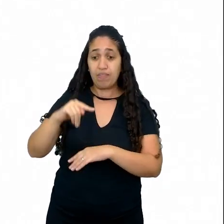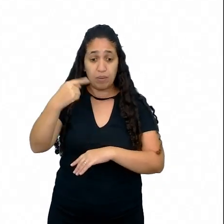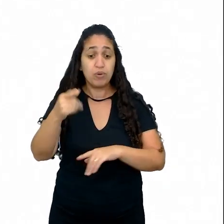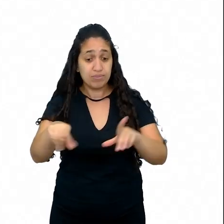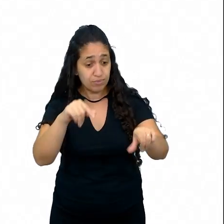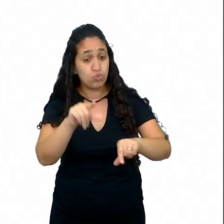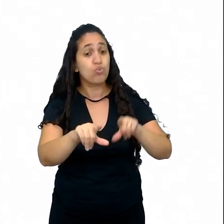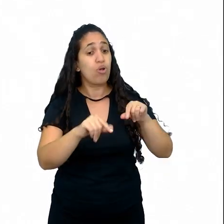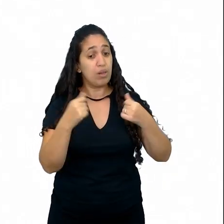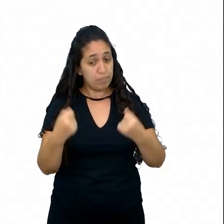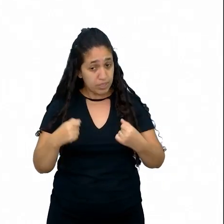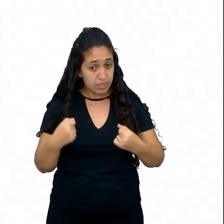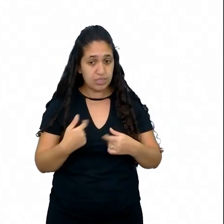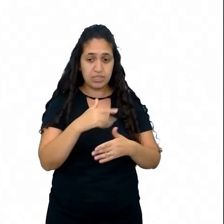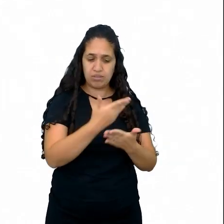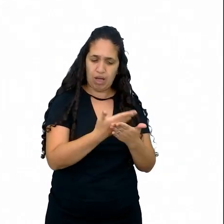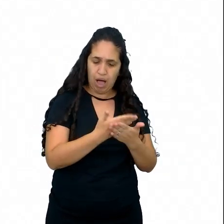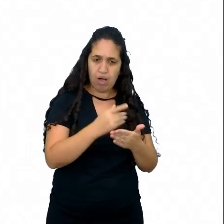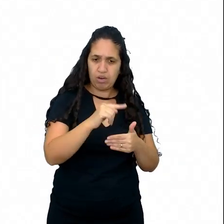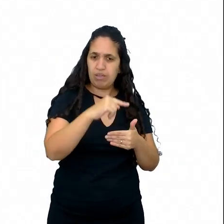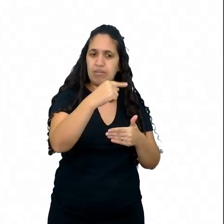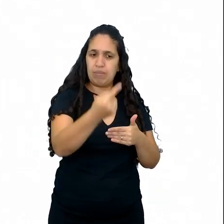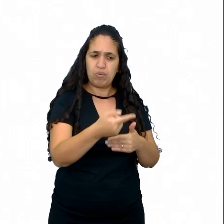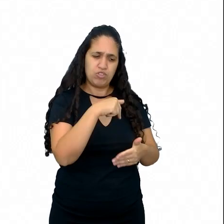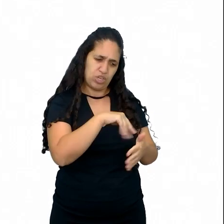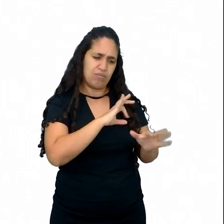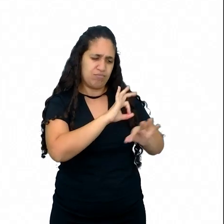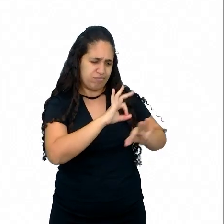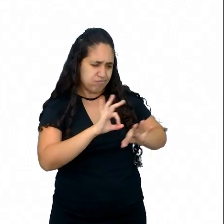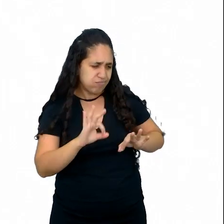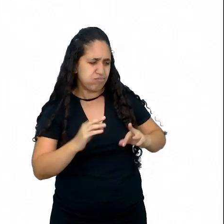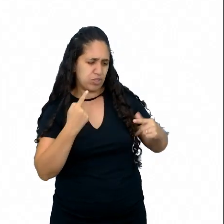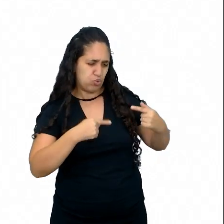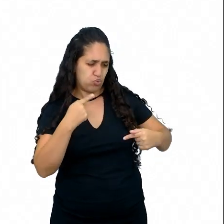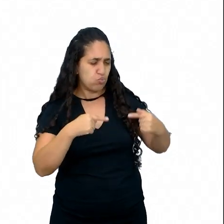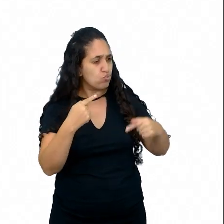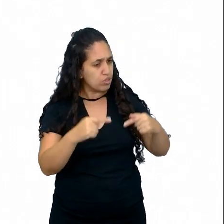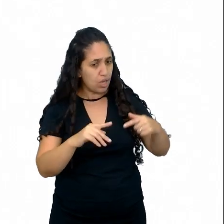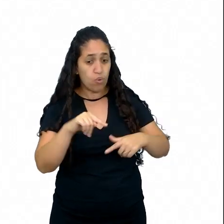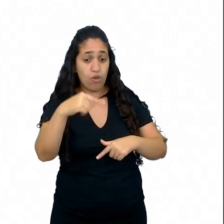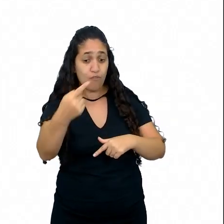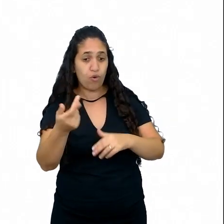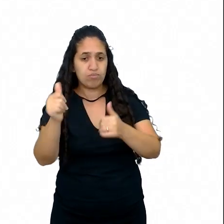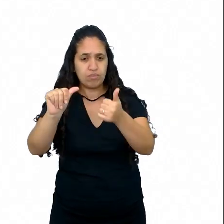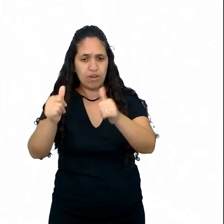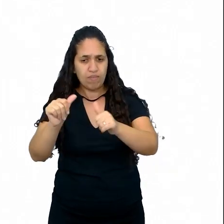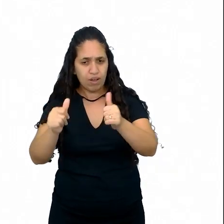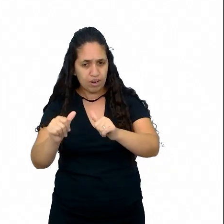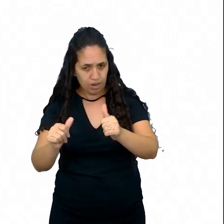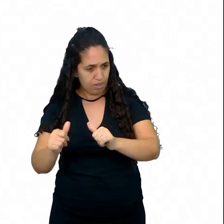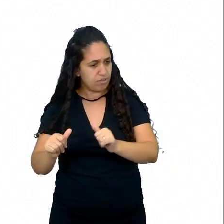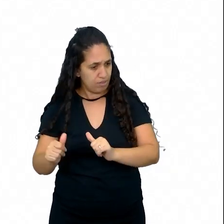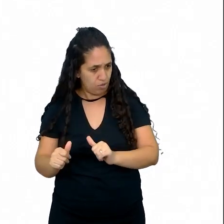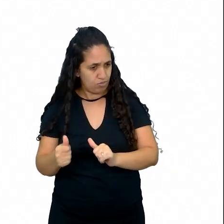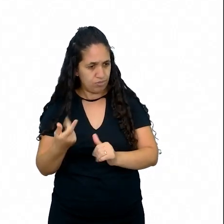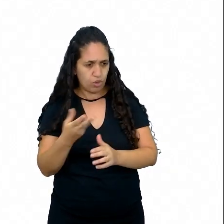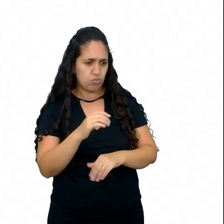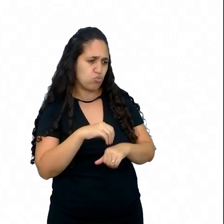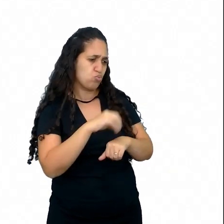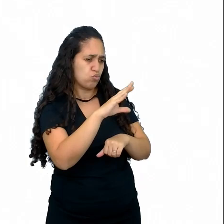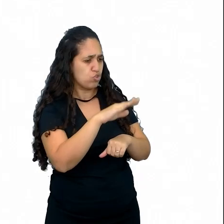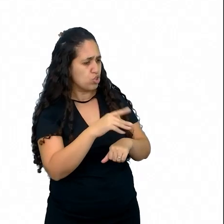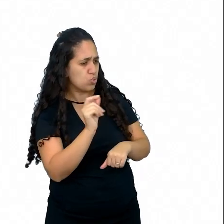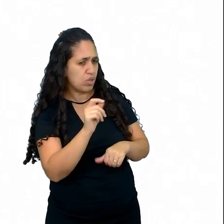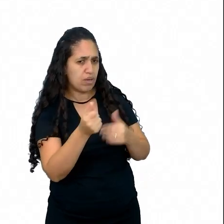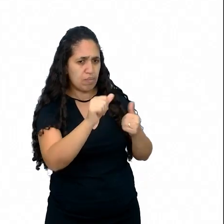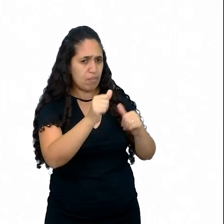Então, depois da nossa aula, né, depois do nosso trabalho, das nossas discussões, eu vou para nossas avaliações. Se eu sugerir uma avaliação por rubricas, o que